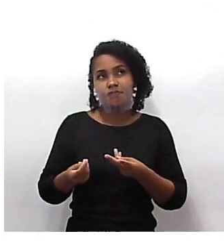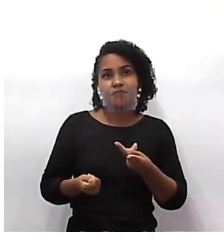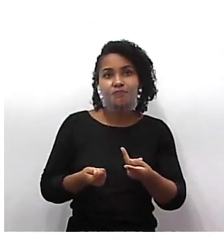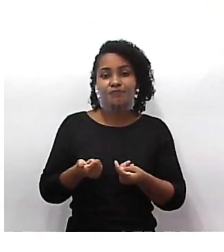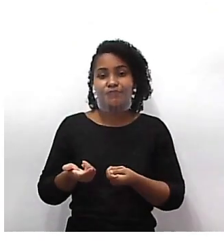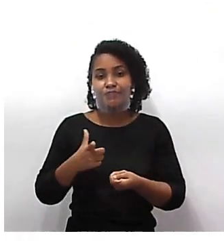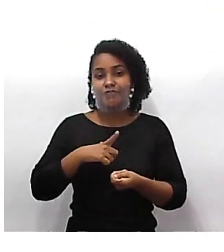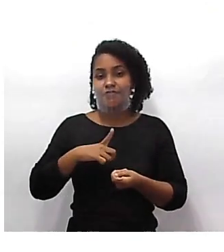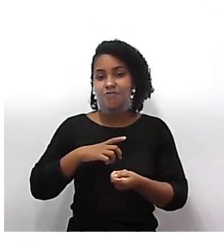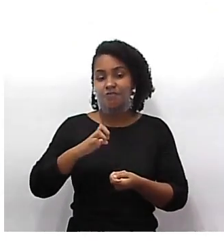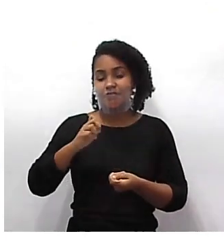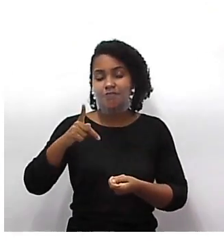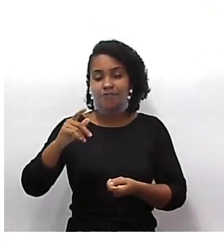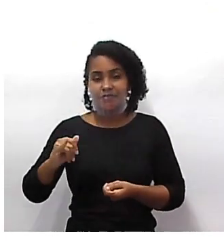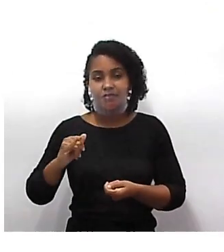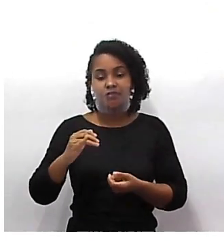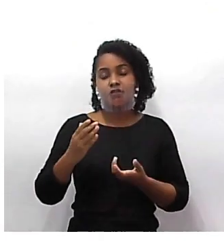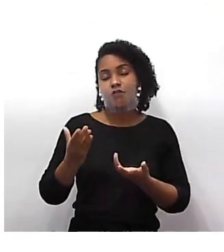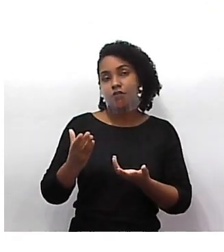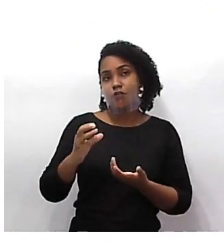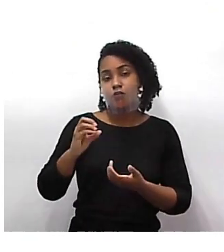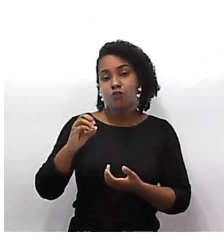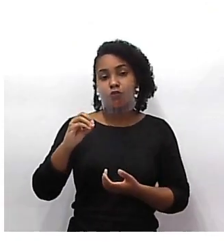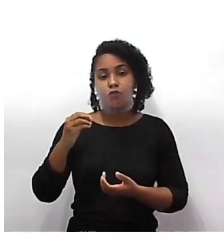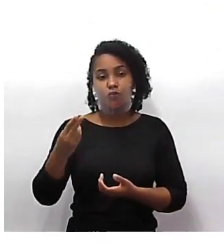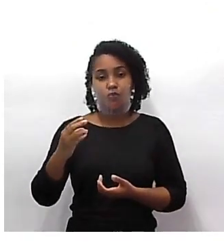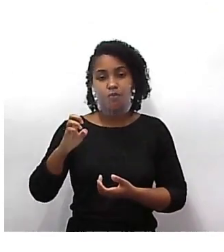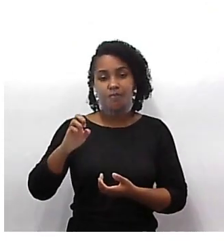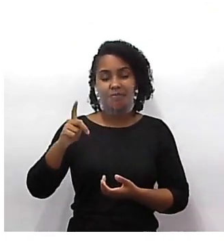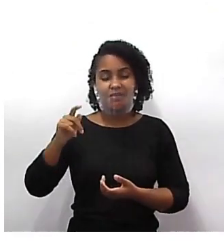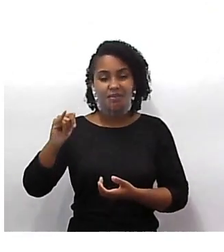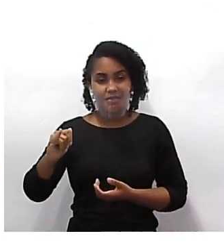como EPCs, EPIs, placas